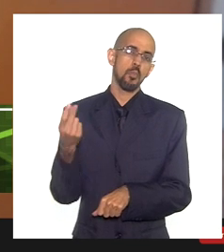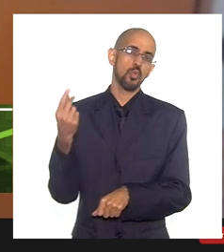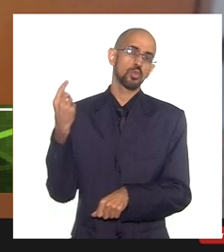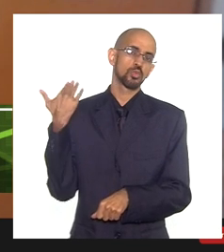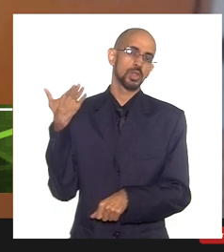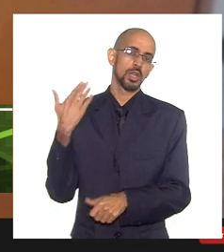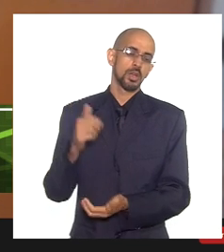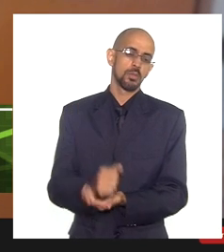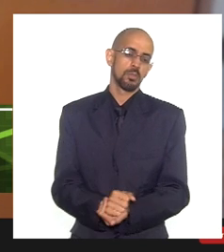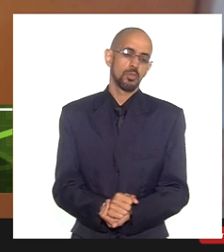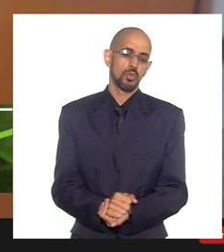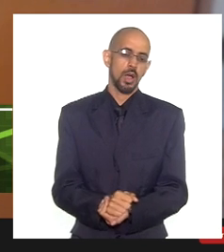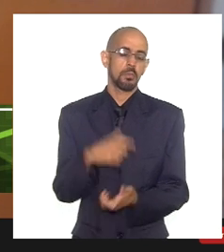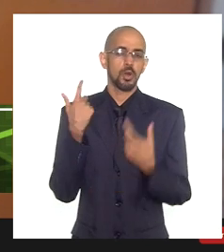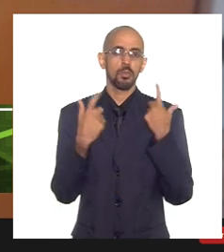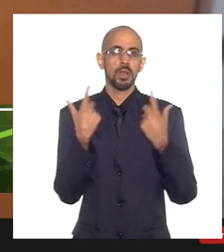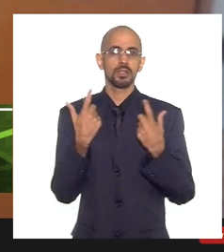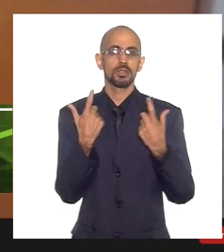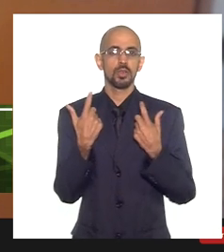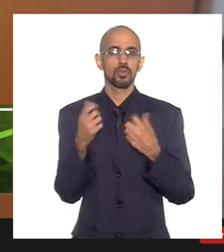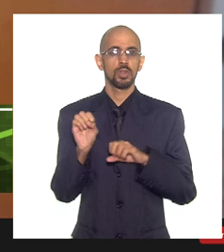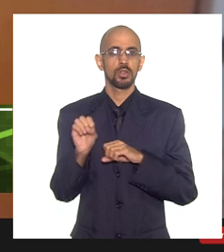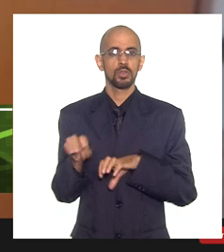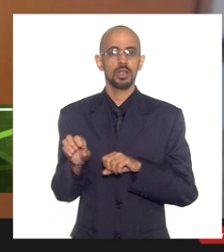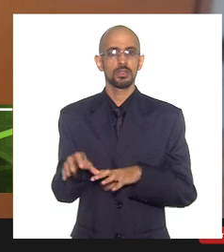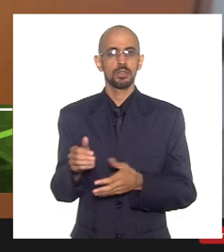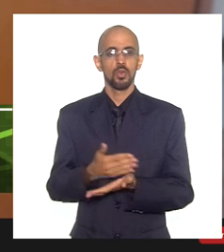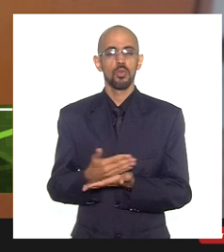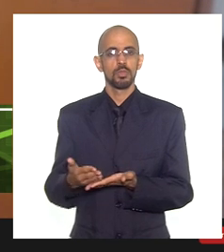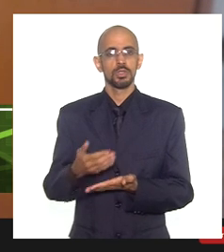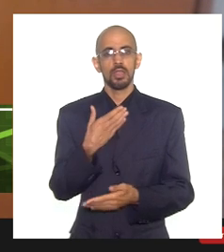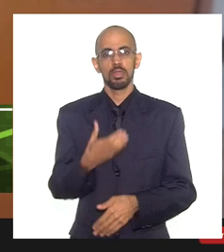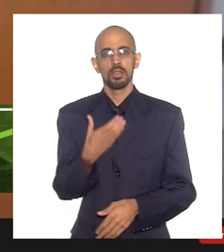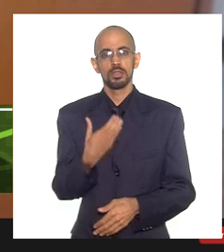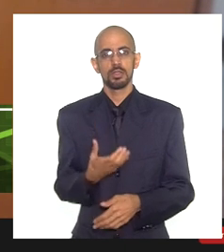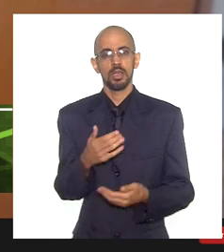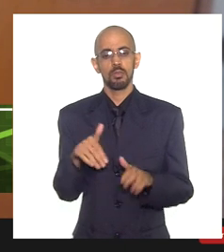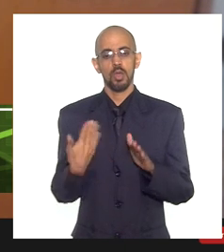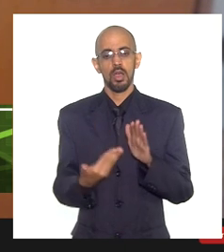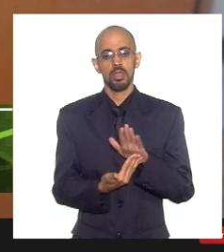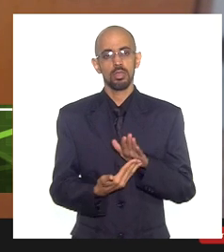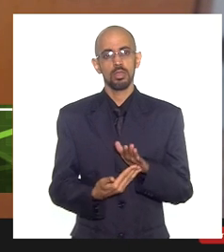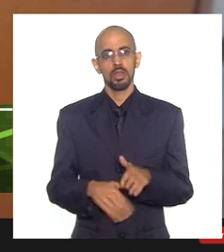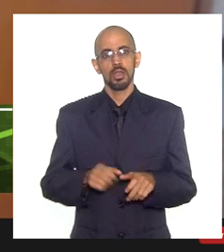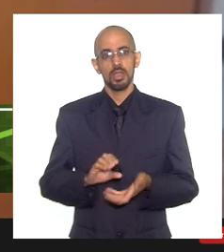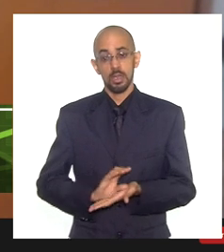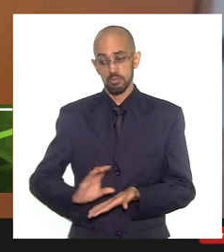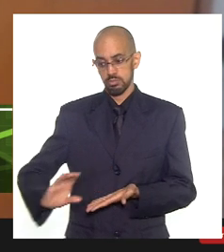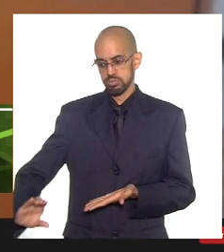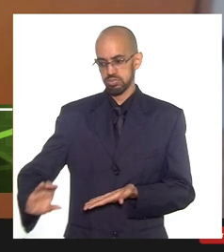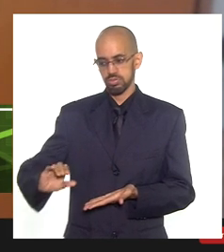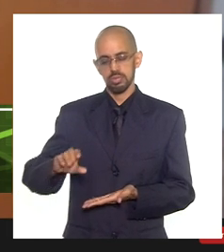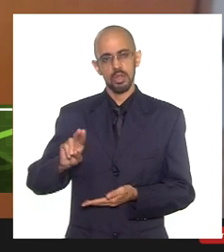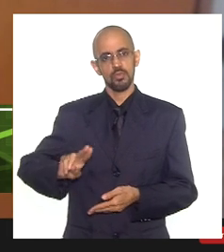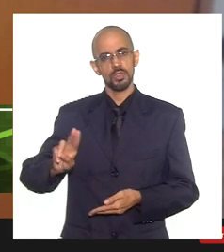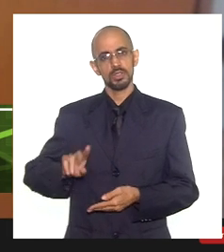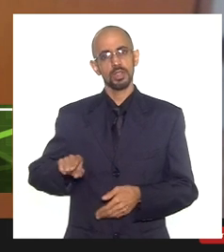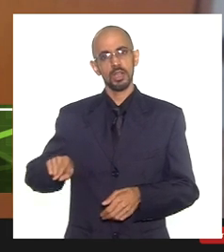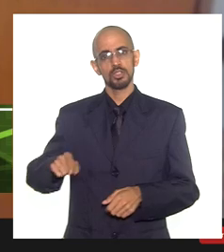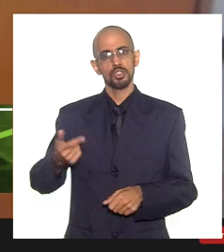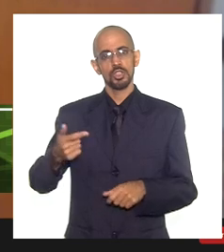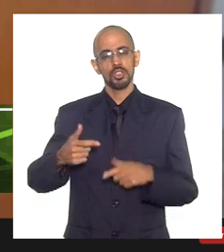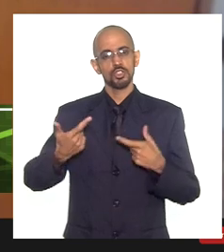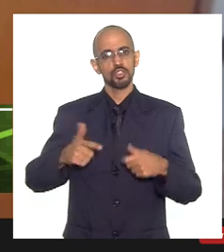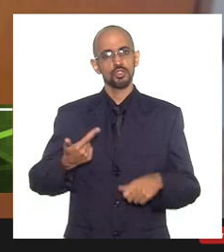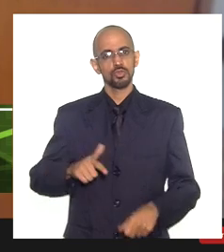preocupação do índice da educação começar em dezembro e despejar recursos nas universidades quando não há mais tempo sequer de fazer